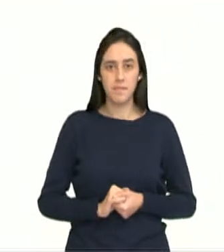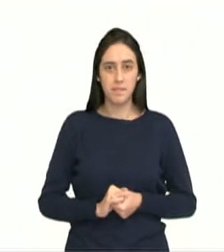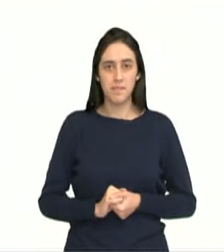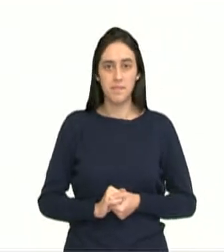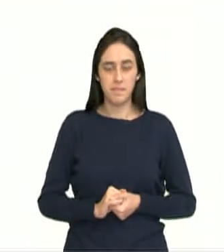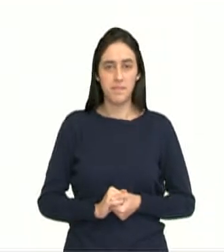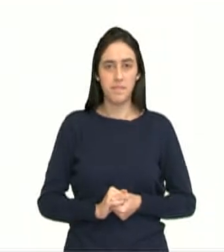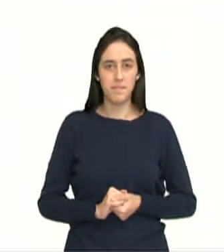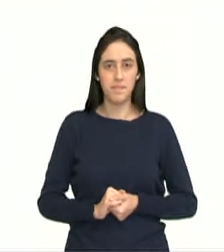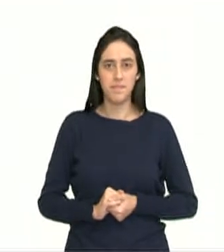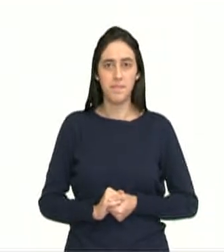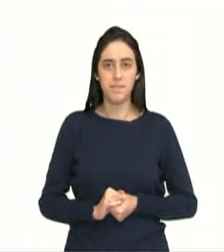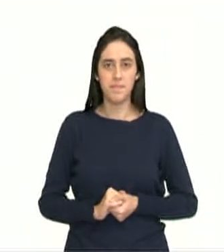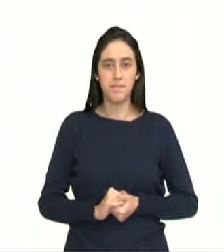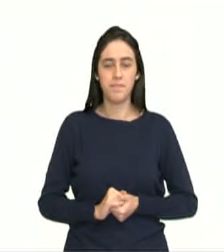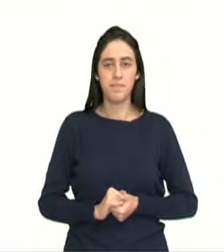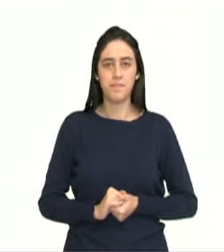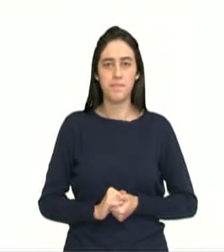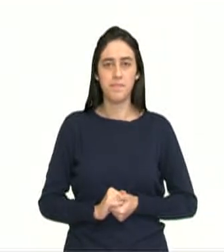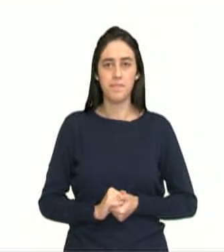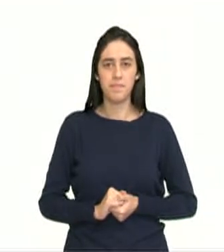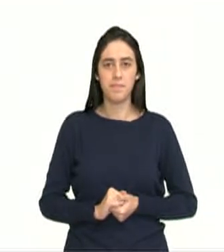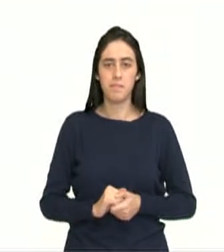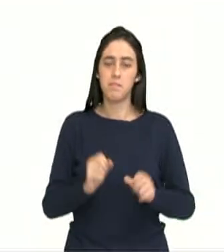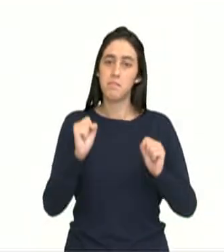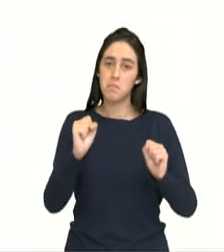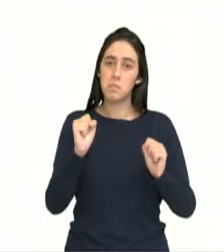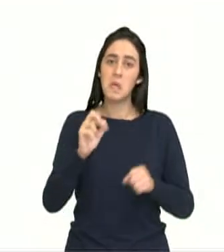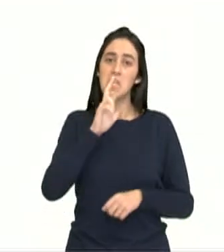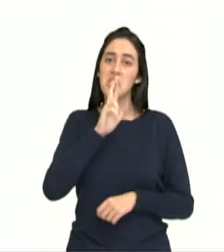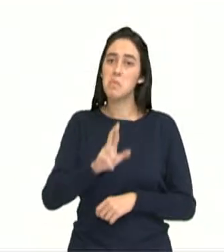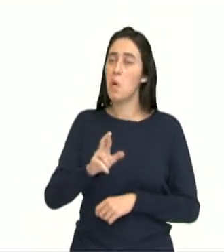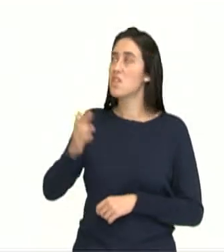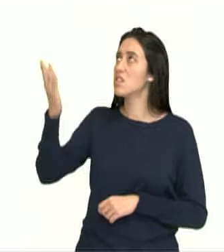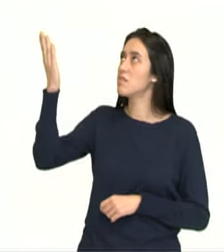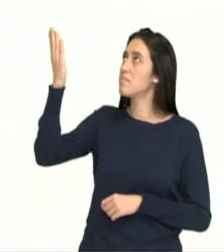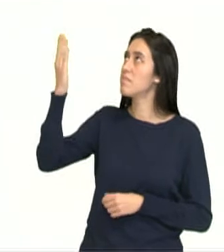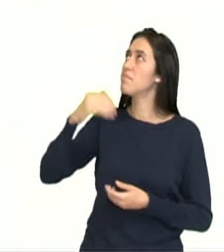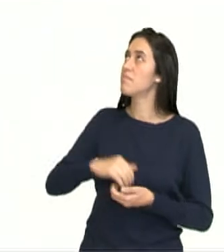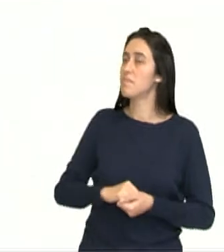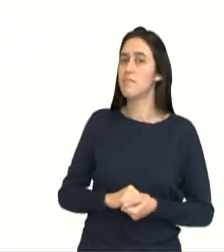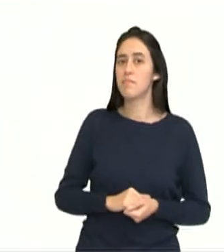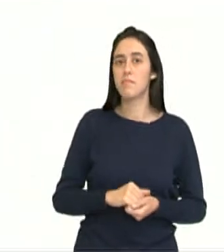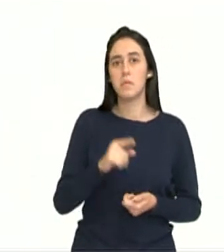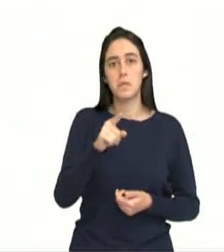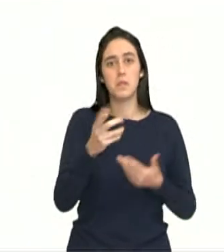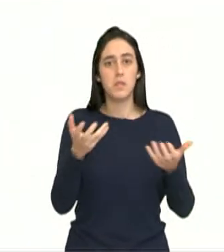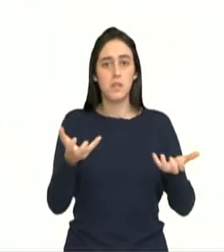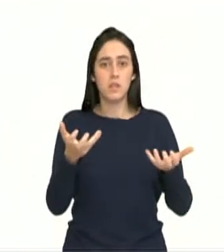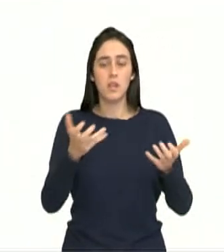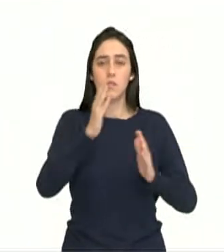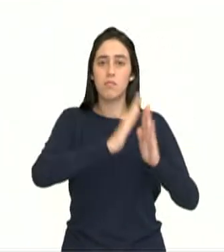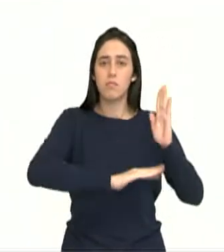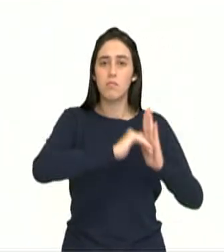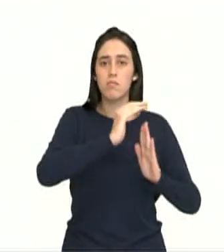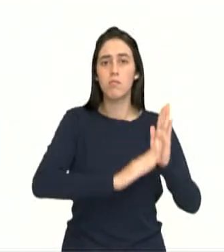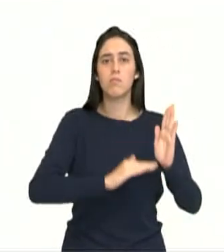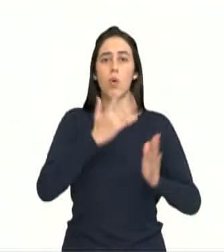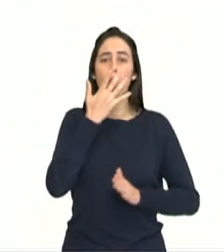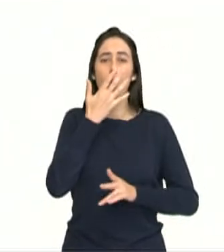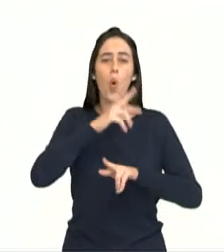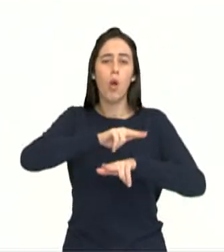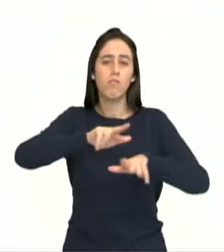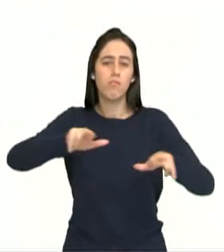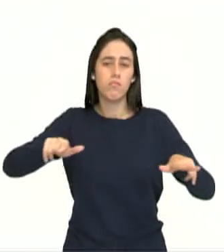and white paintings? I prefer colorful paintings, né? No caso de você preferir pinturas coloridas. Se